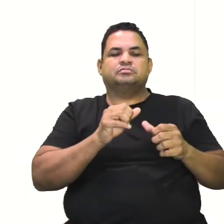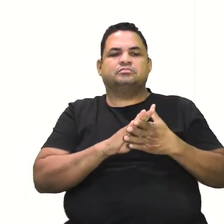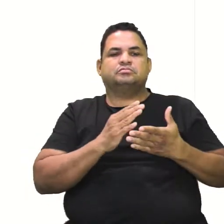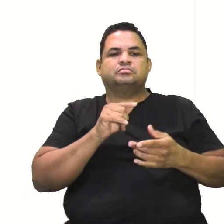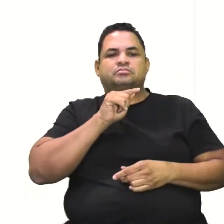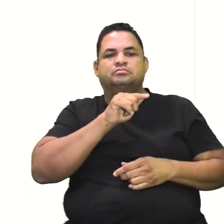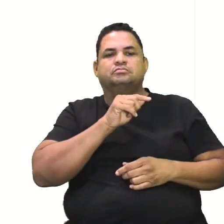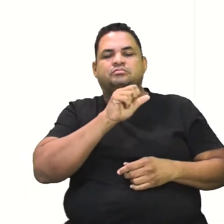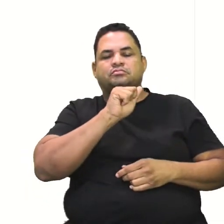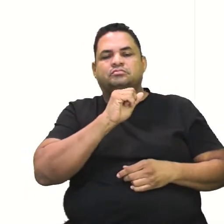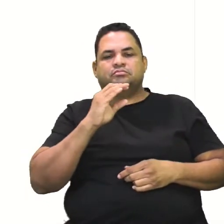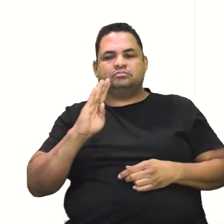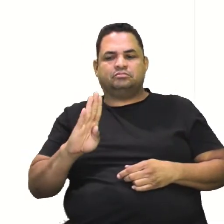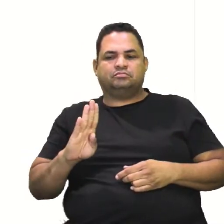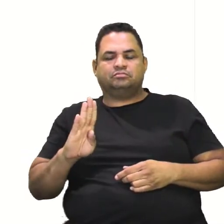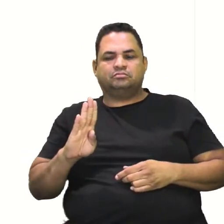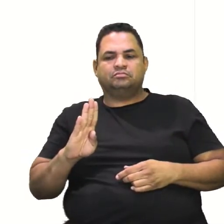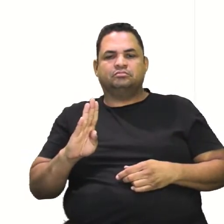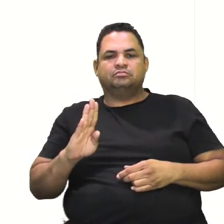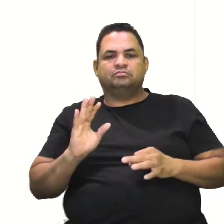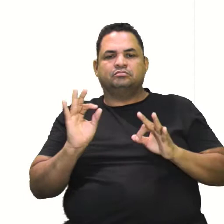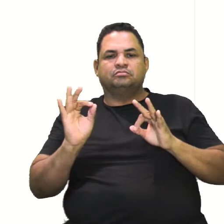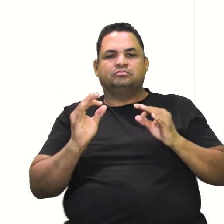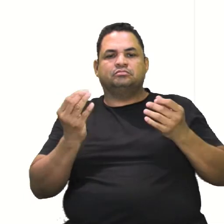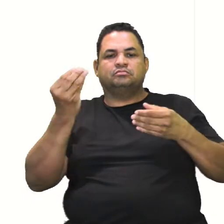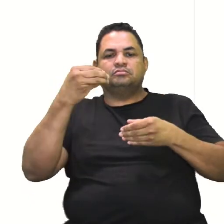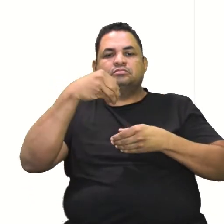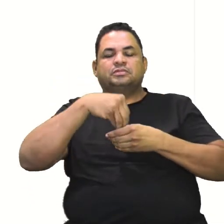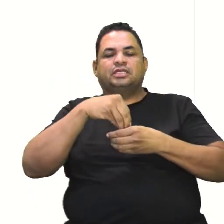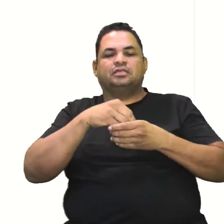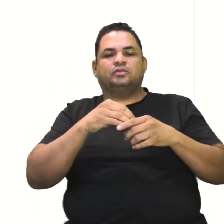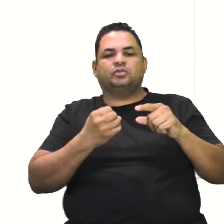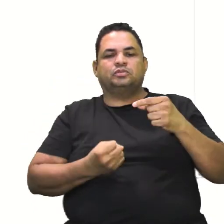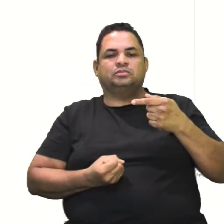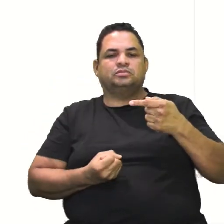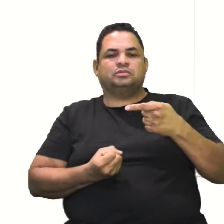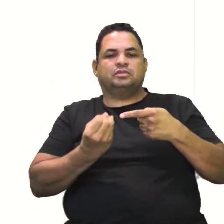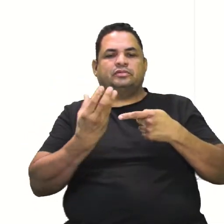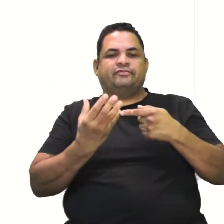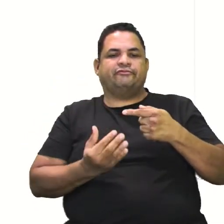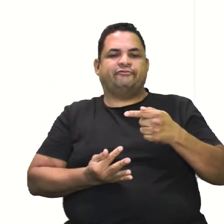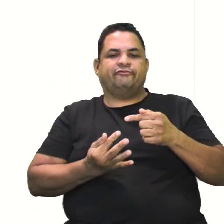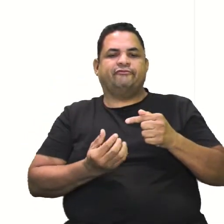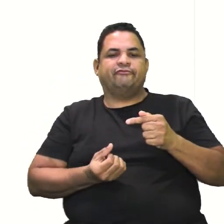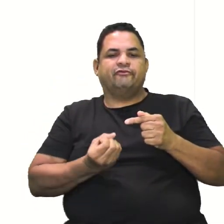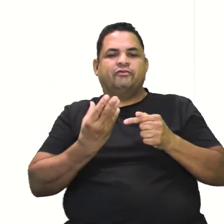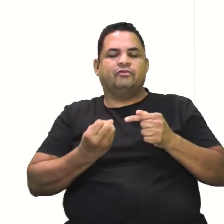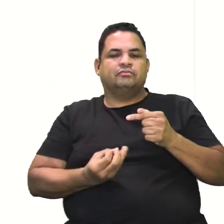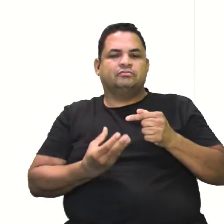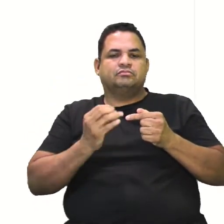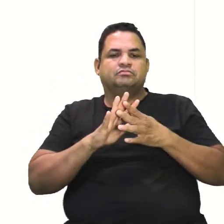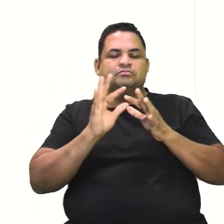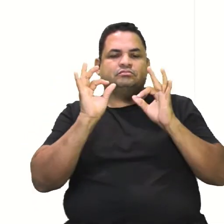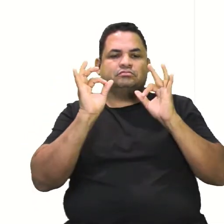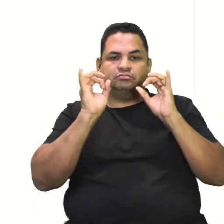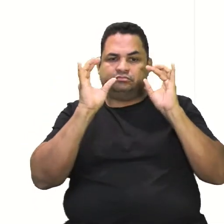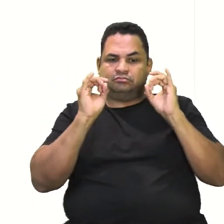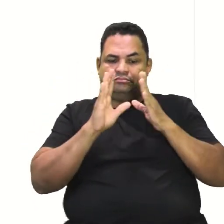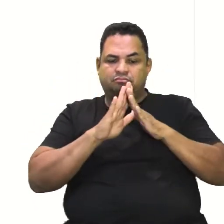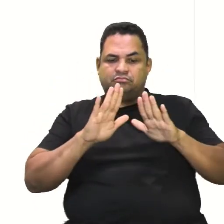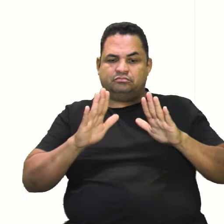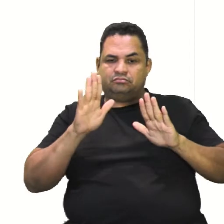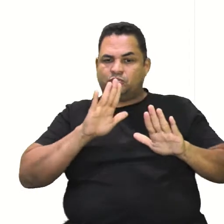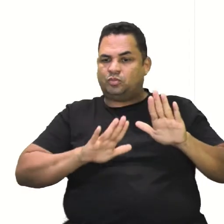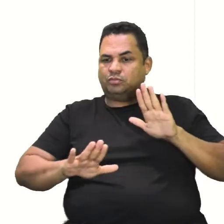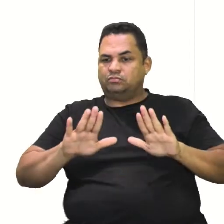Os pontos A e B na fórmula. Só isso? Só isso. Simples assim, só que tem um detalhe. Muita atenção, muito